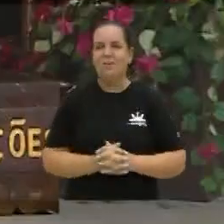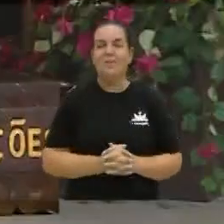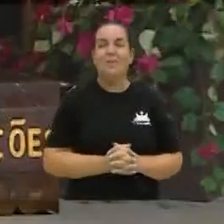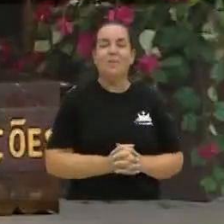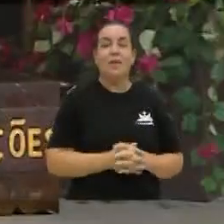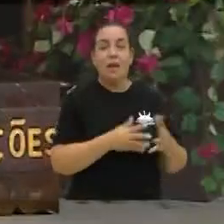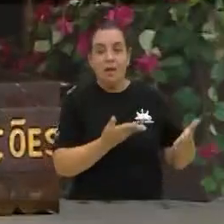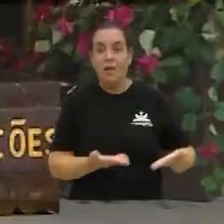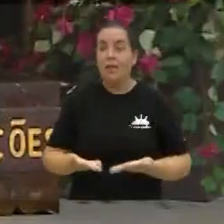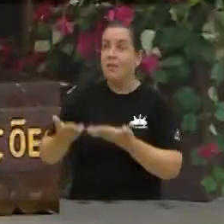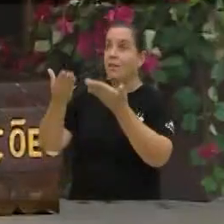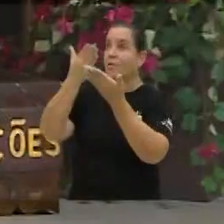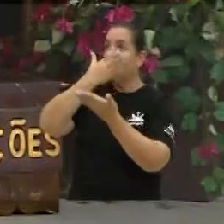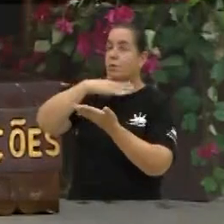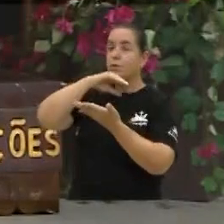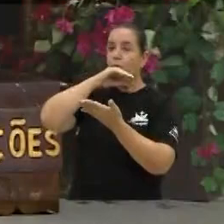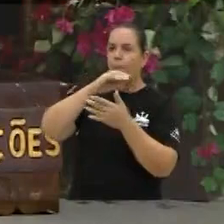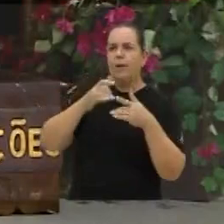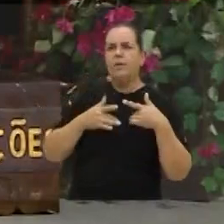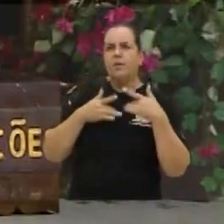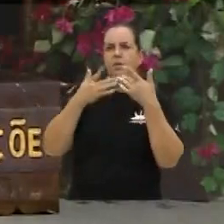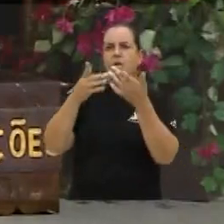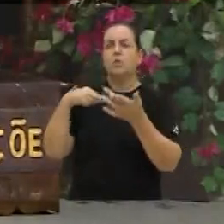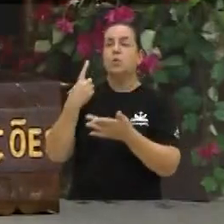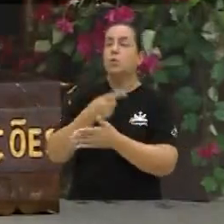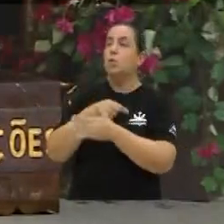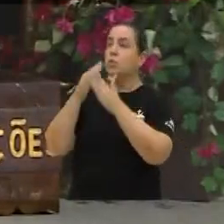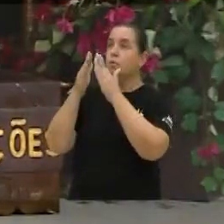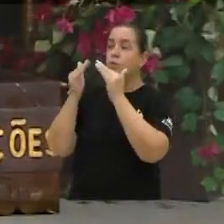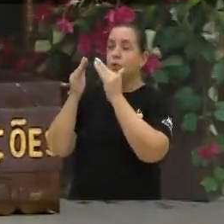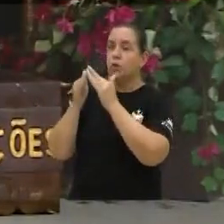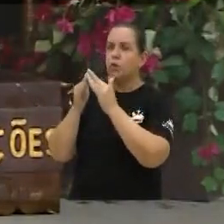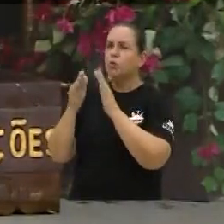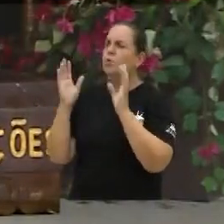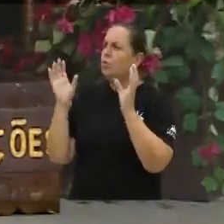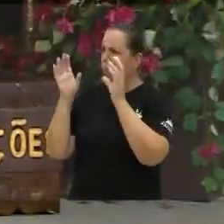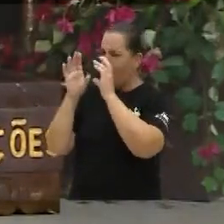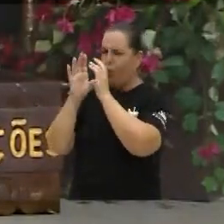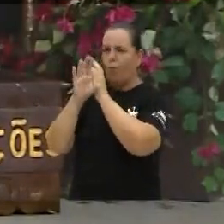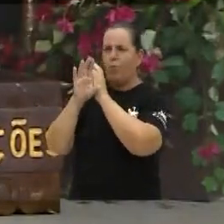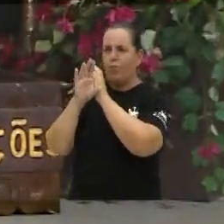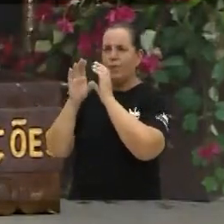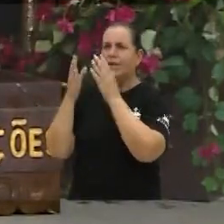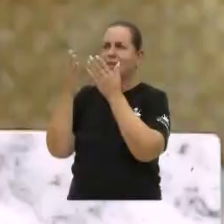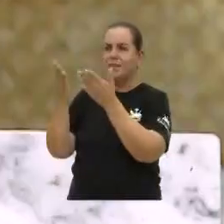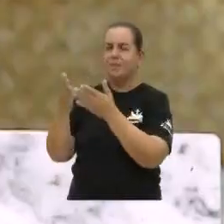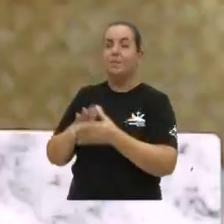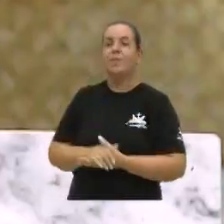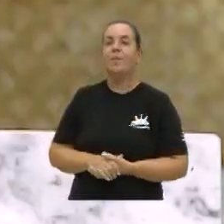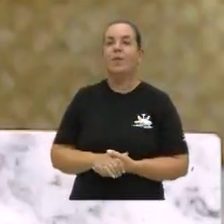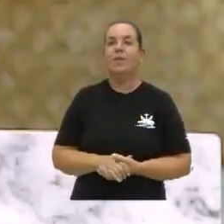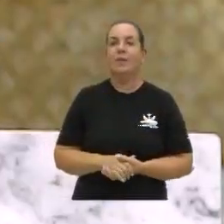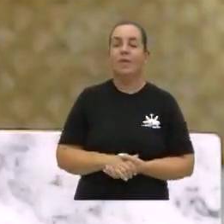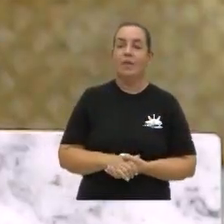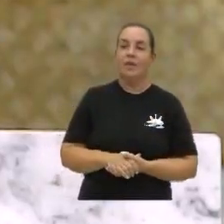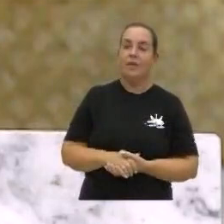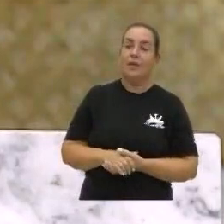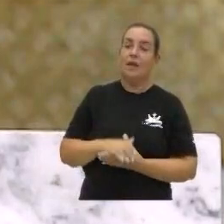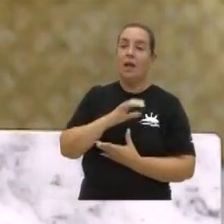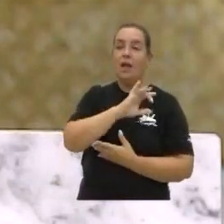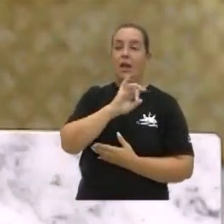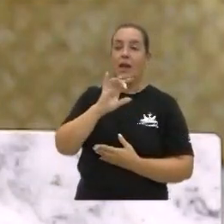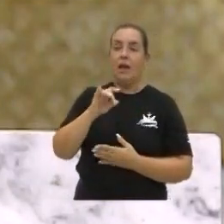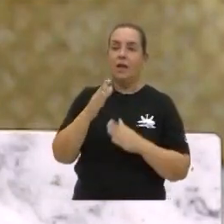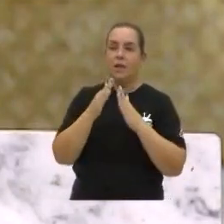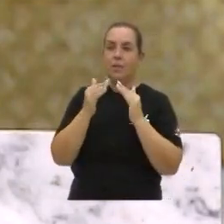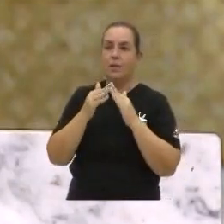Amém. Elevemos ao Pai das misericórdias com confiança as nossas preces. Ao final de cada